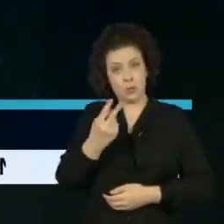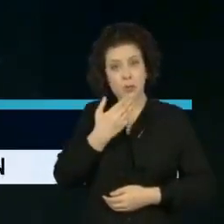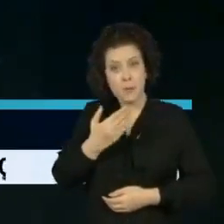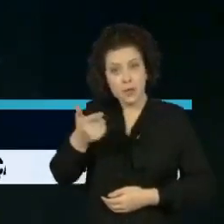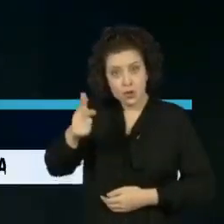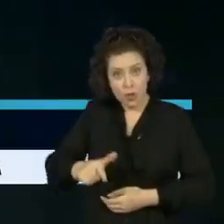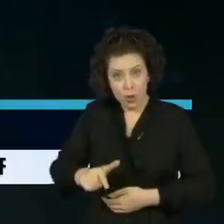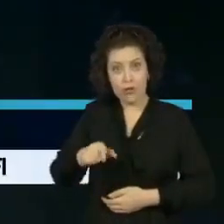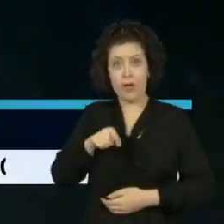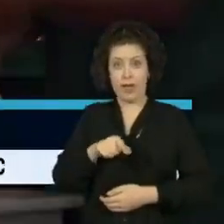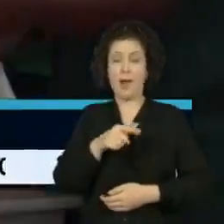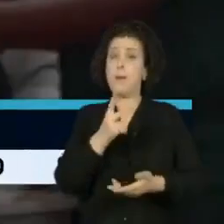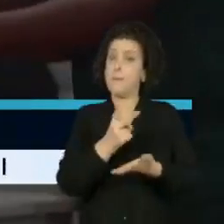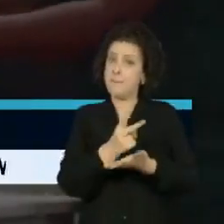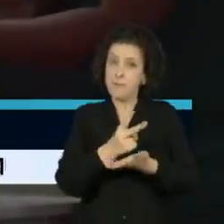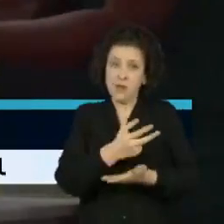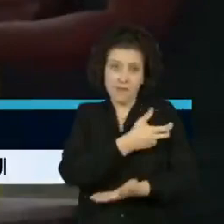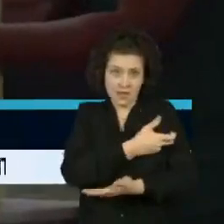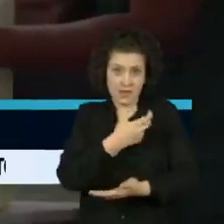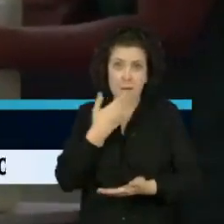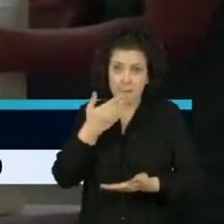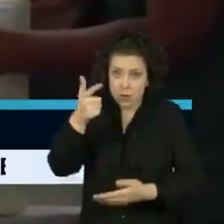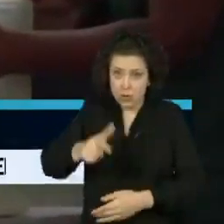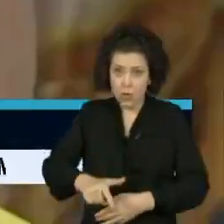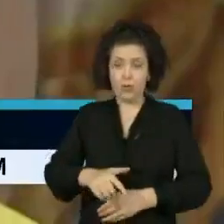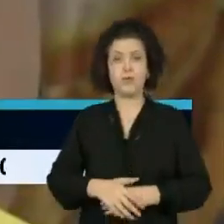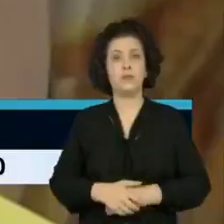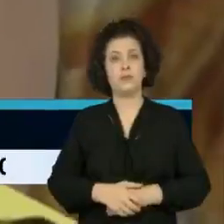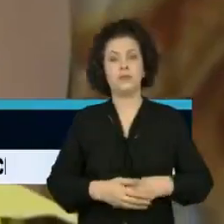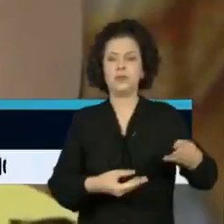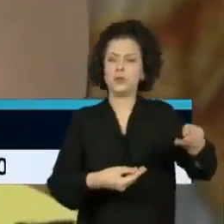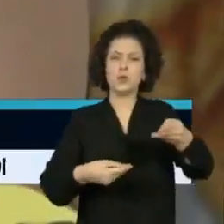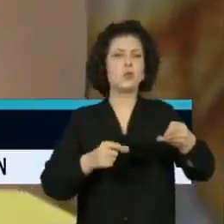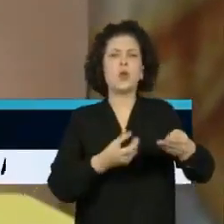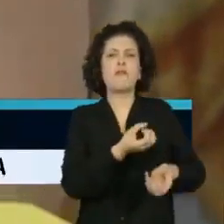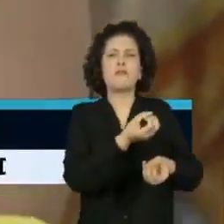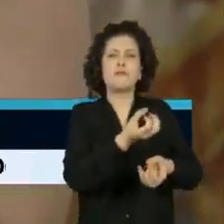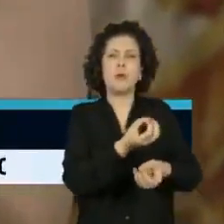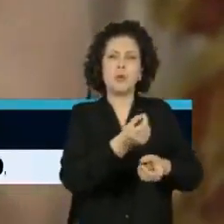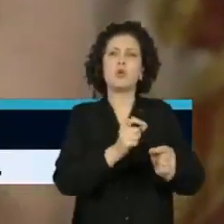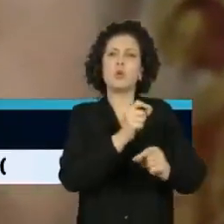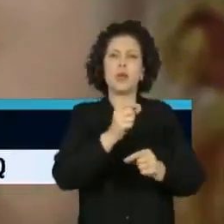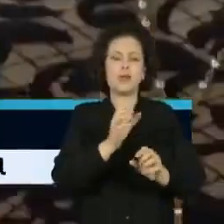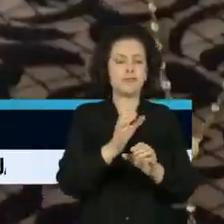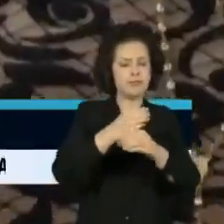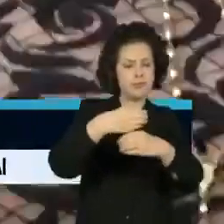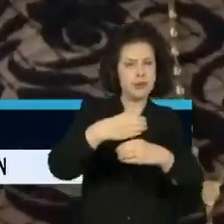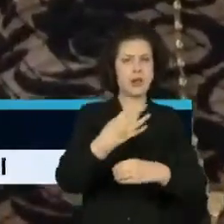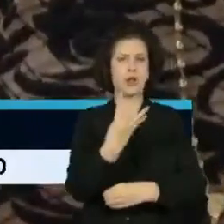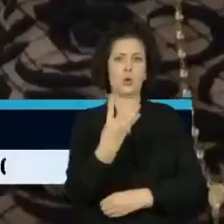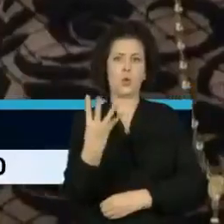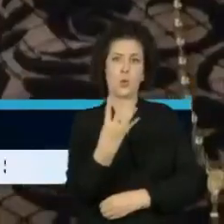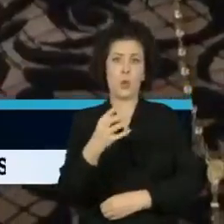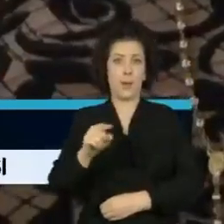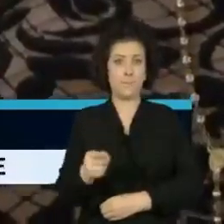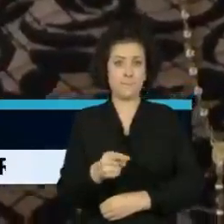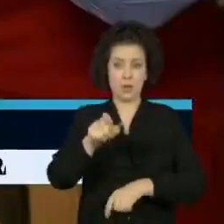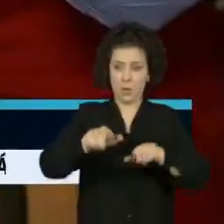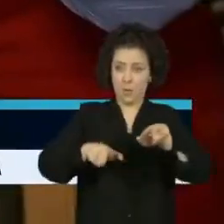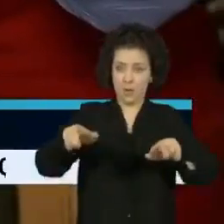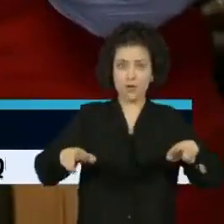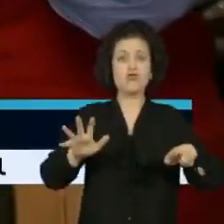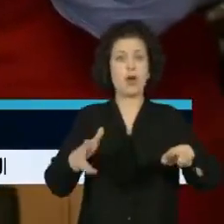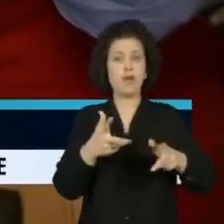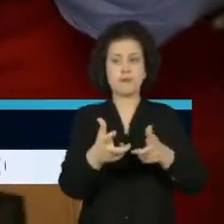pedido feito a agência para essa vacina a solicitação se baseia nos dados de um ensaio Clínico com cerca de 44 mil